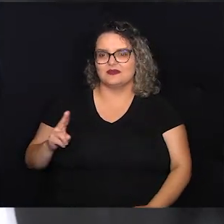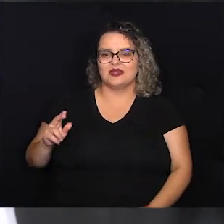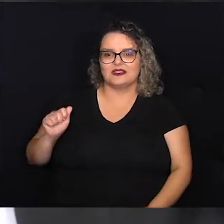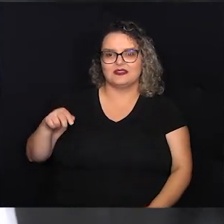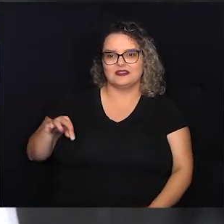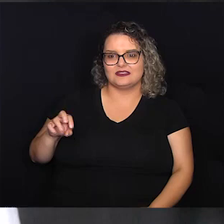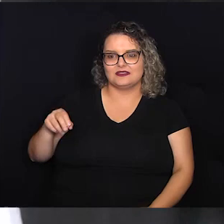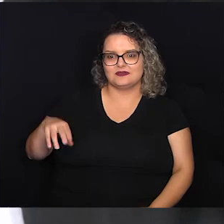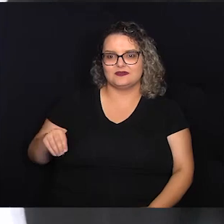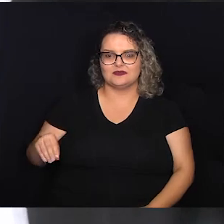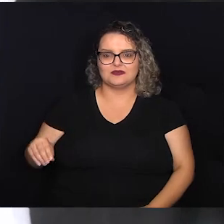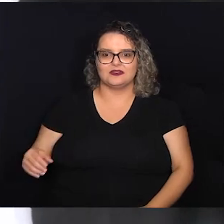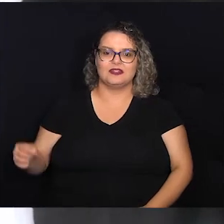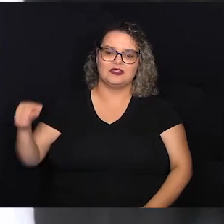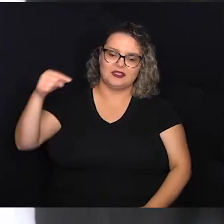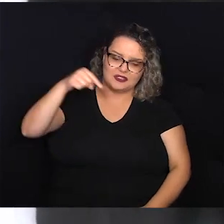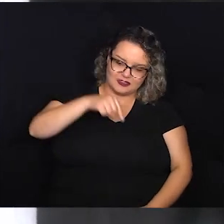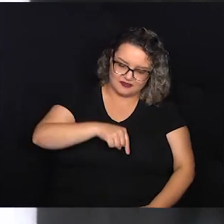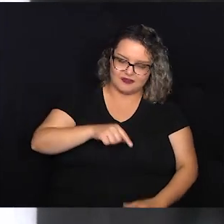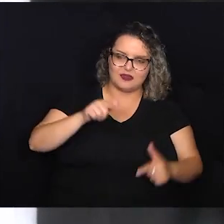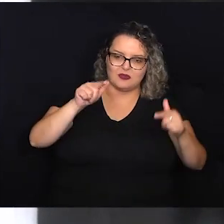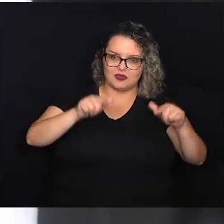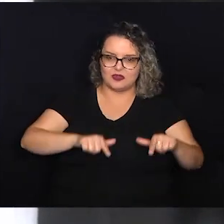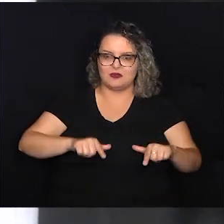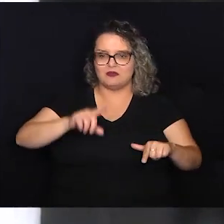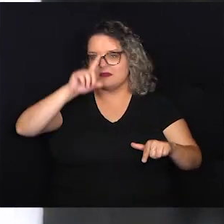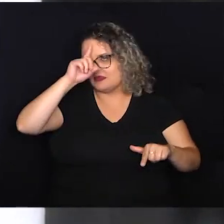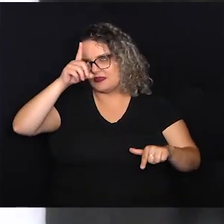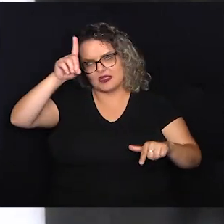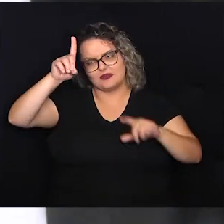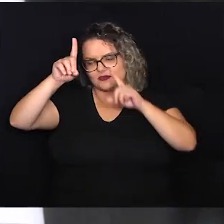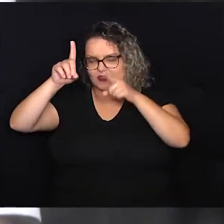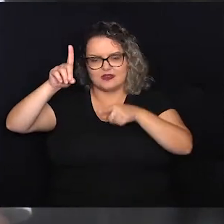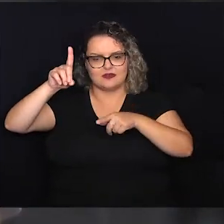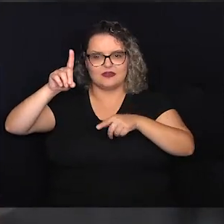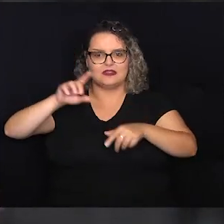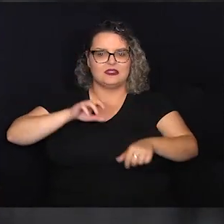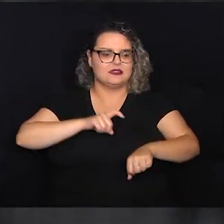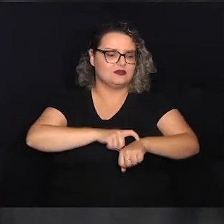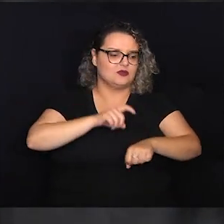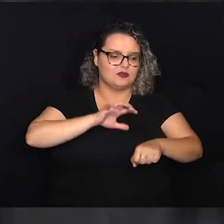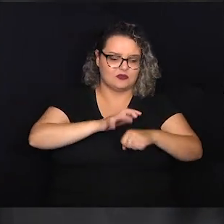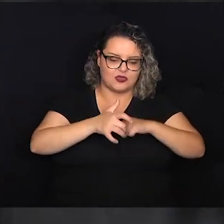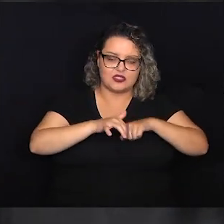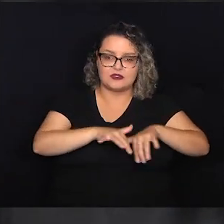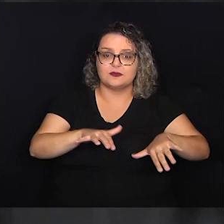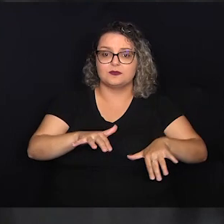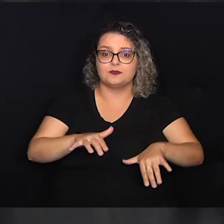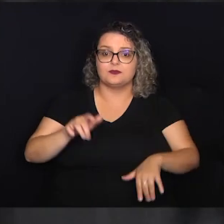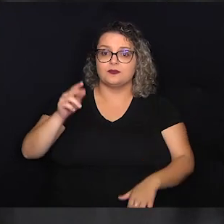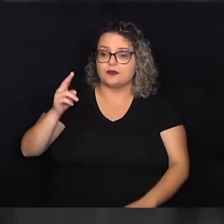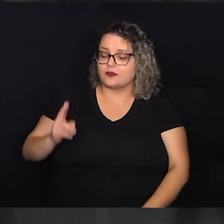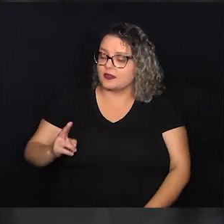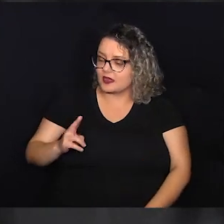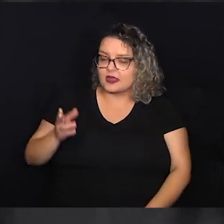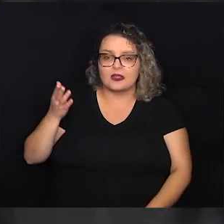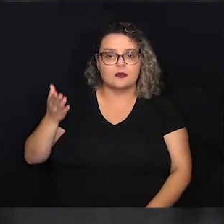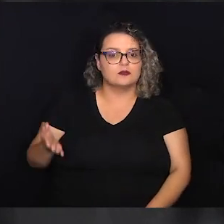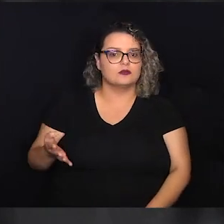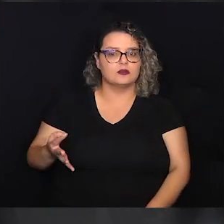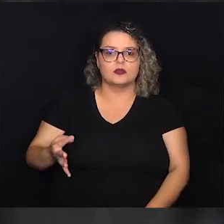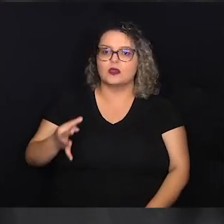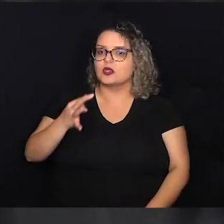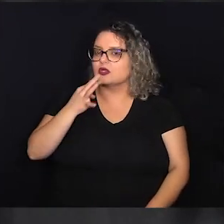ele veio para o território, mandado por Deus, nessa pandemia que nós tivemos, e quem